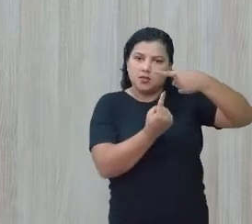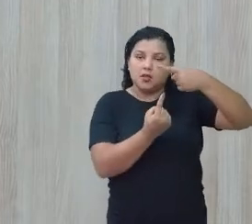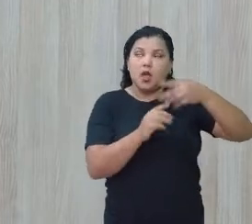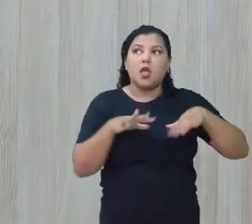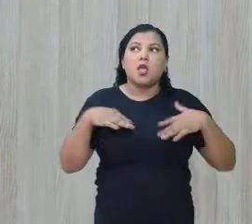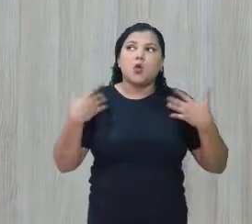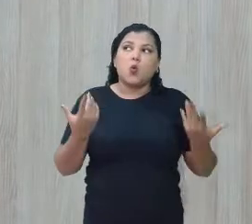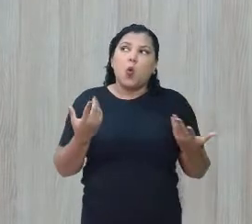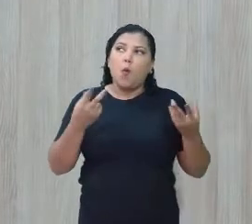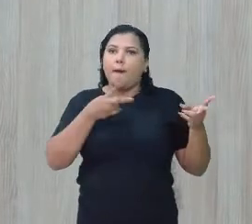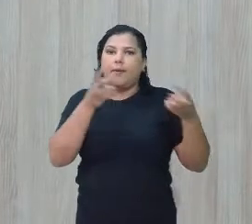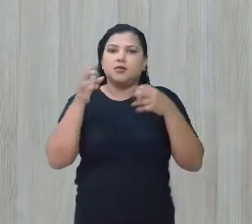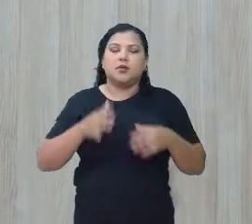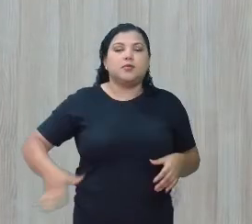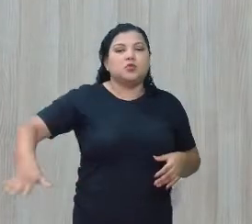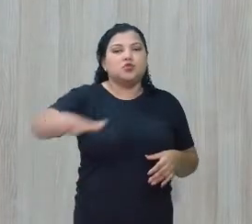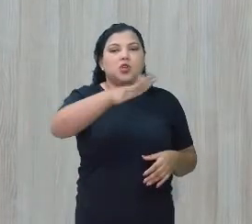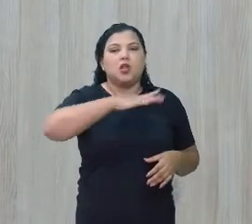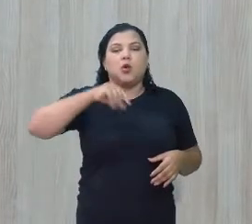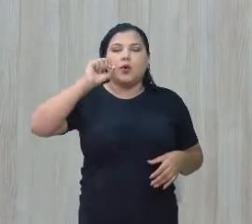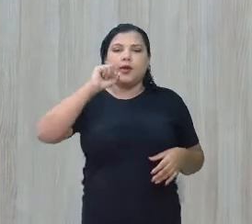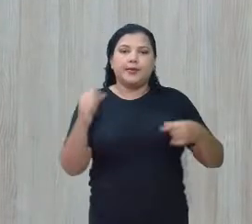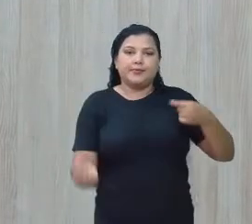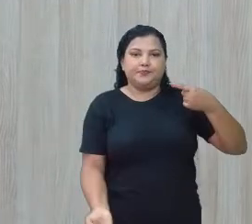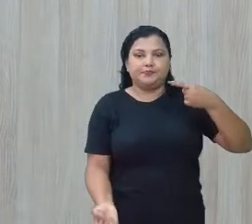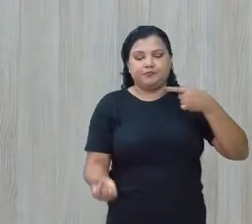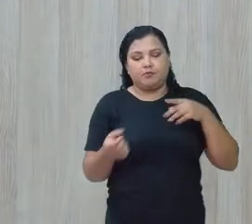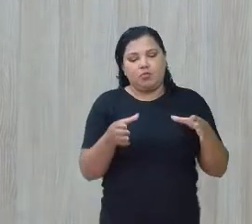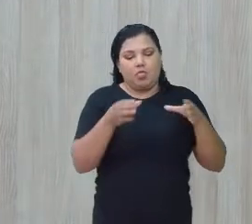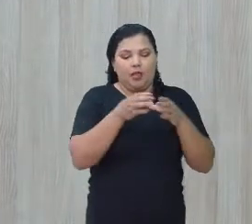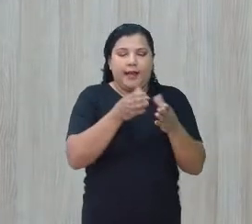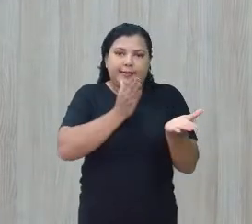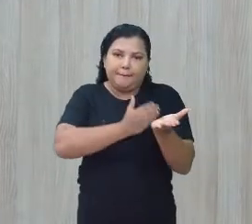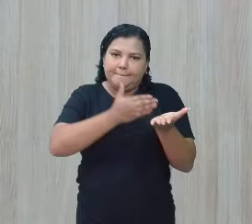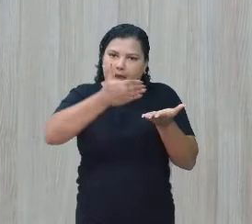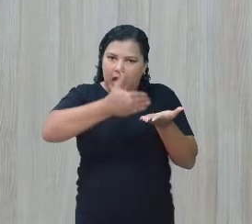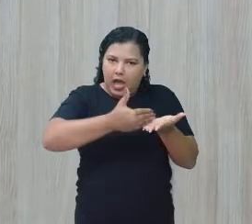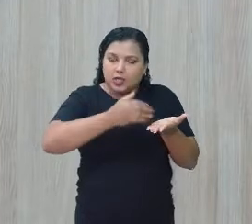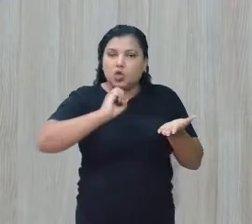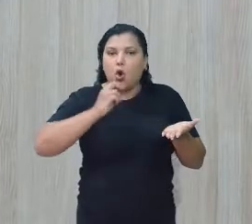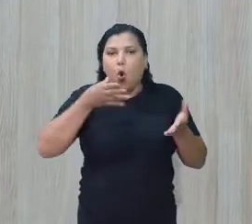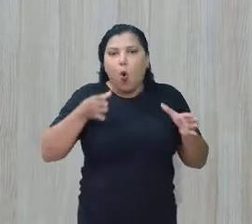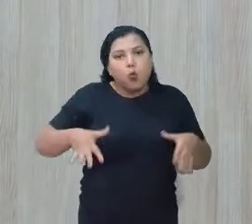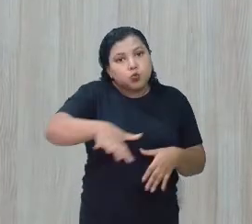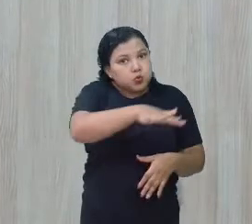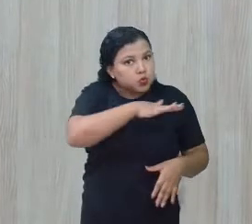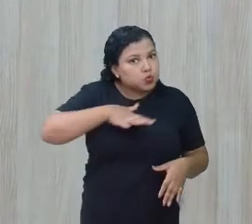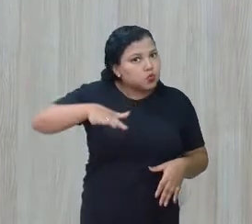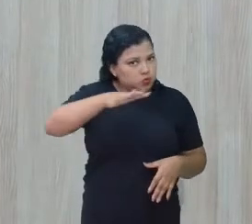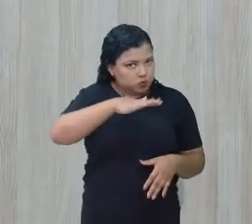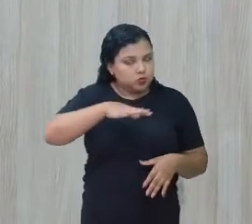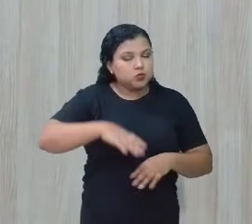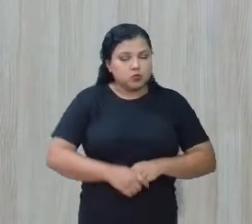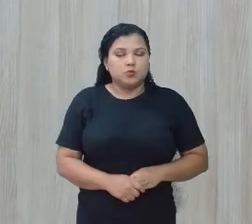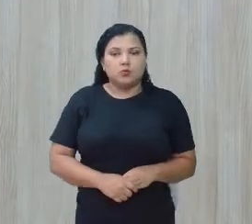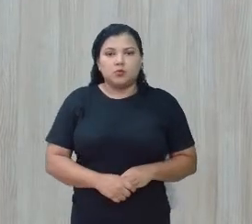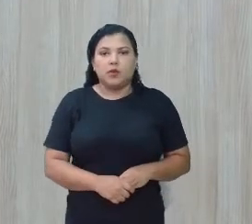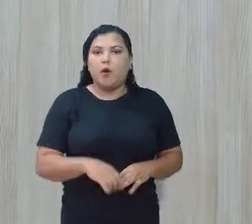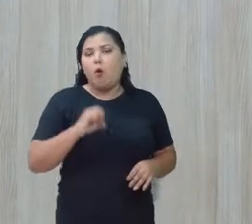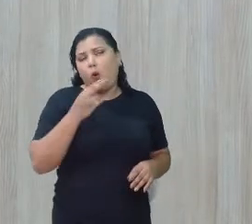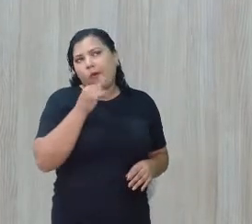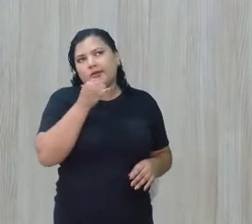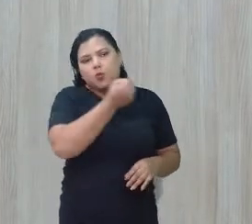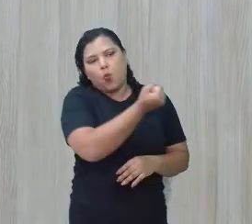ideia mais geral é utilizando a parte e o todo, né? A gente vai dividir determinado inteiro, né? Determinada coisa em